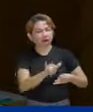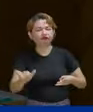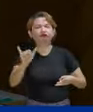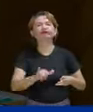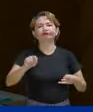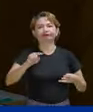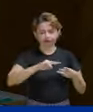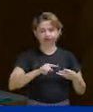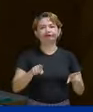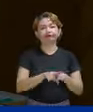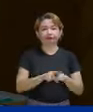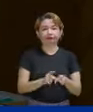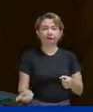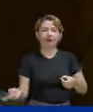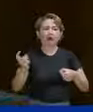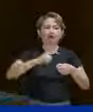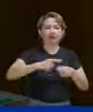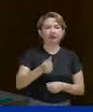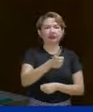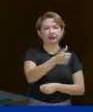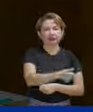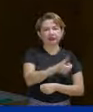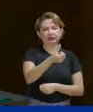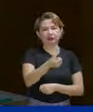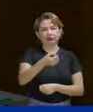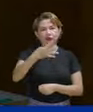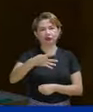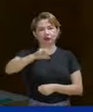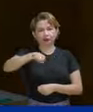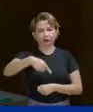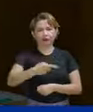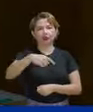publicidade, bem como a devolução da quantia de R$